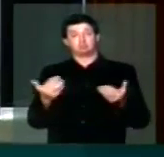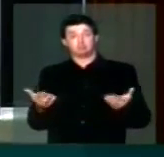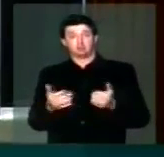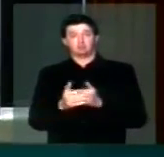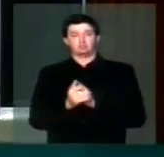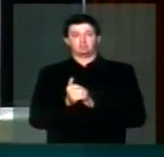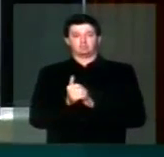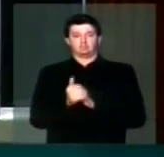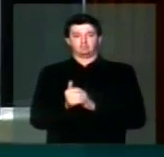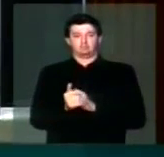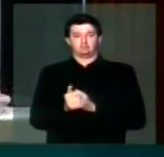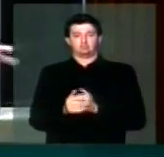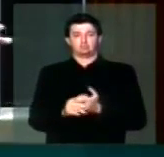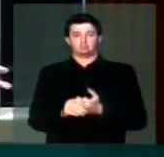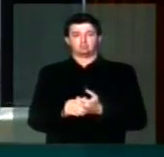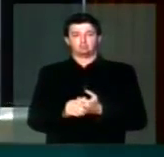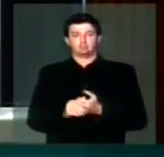estamos,